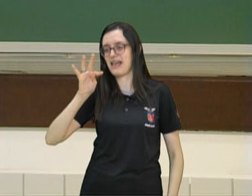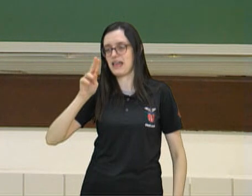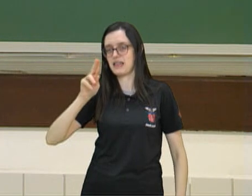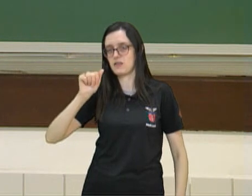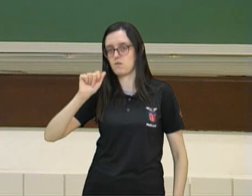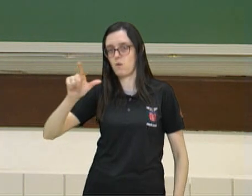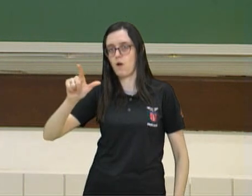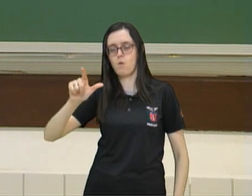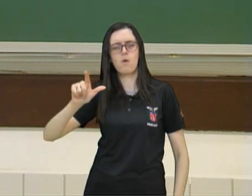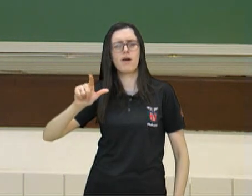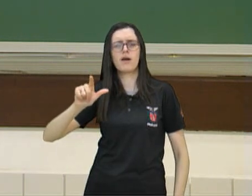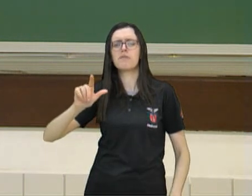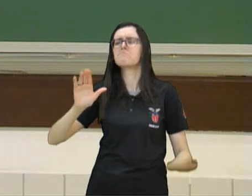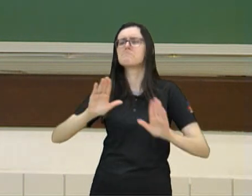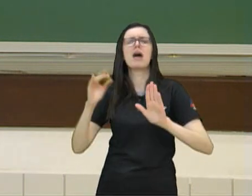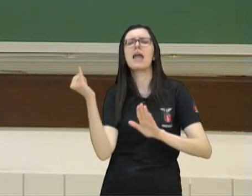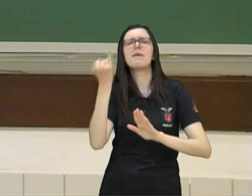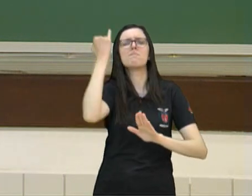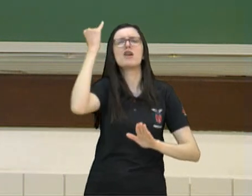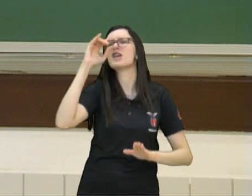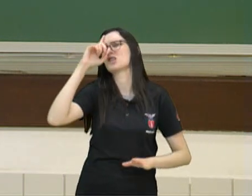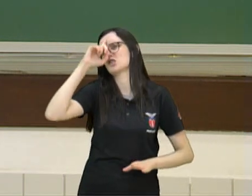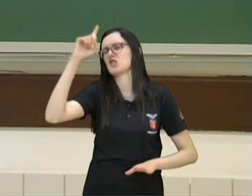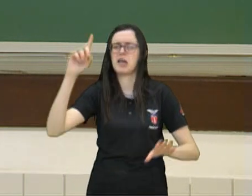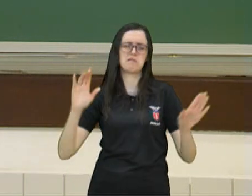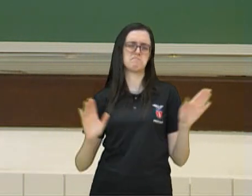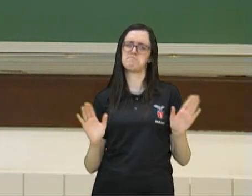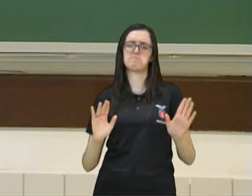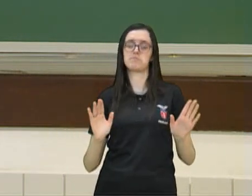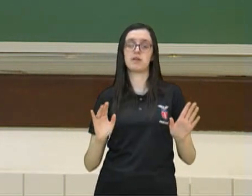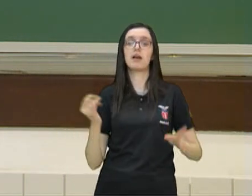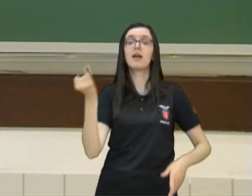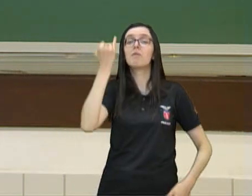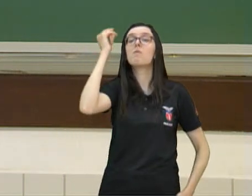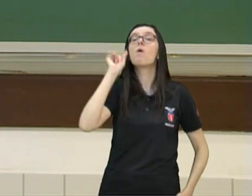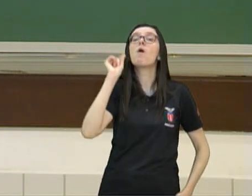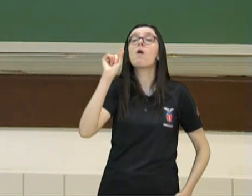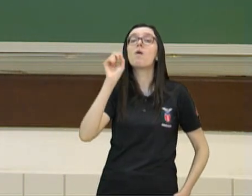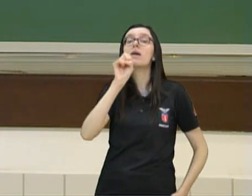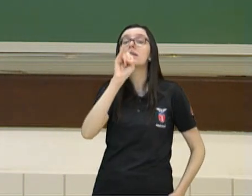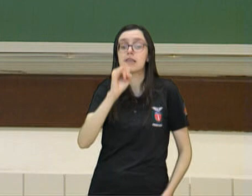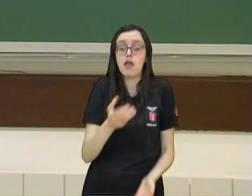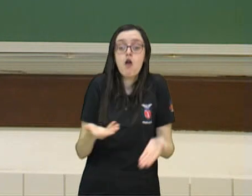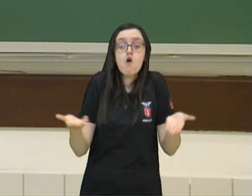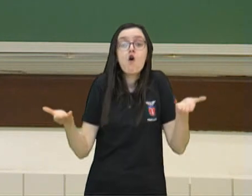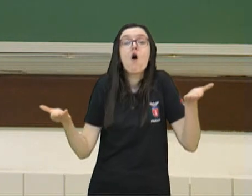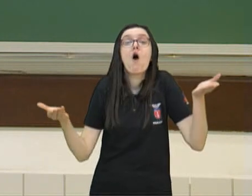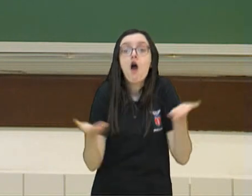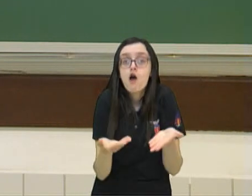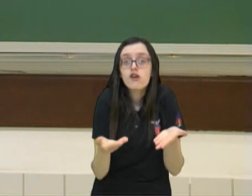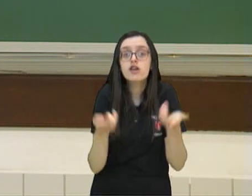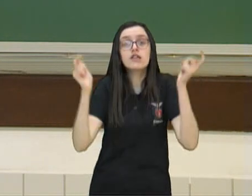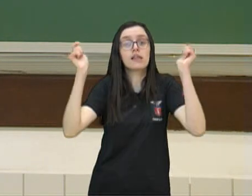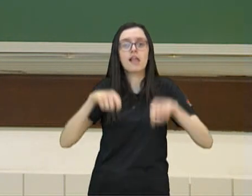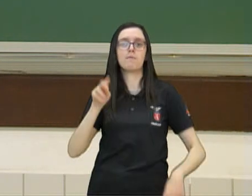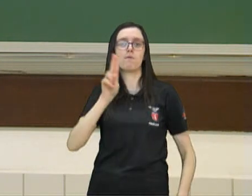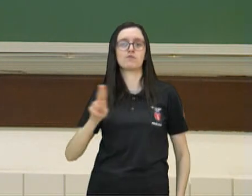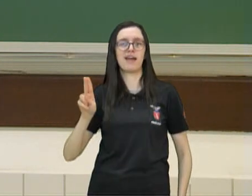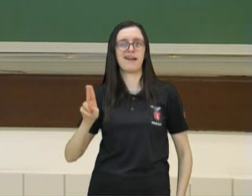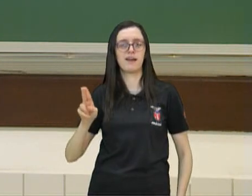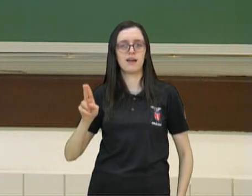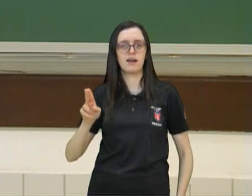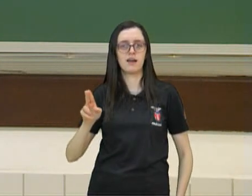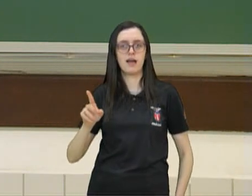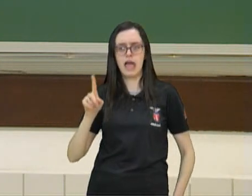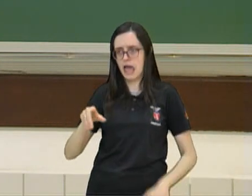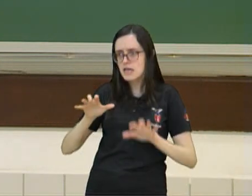não quer saber a data em que foi escrito. Ele quer saber se aquilo, nos dias de hoje, ainda funciona.